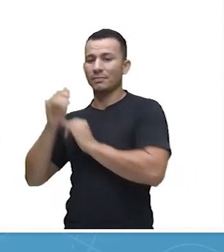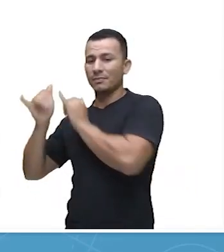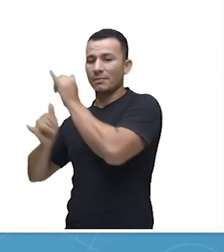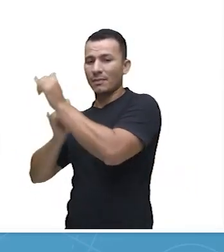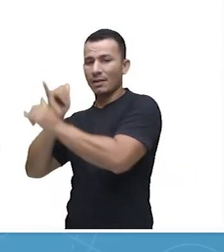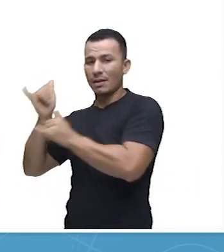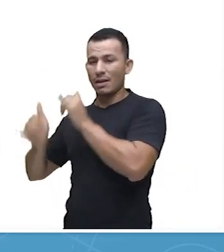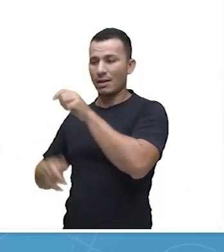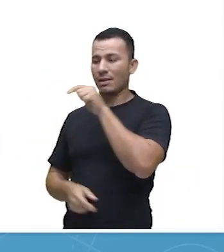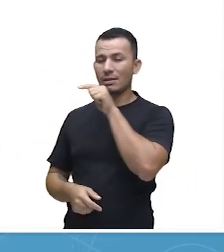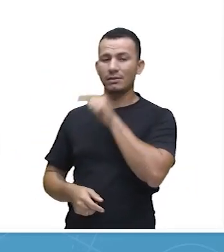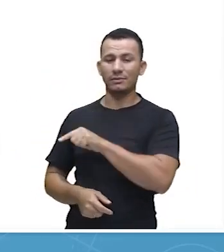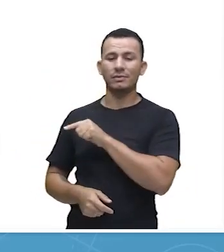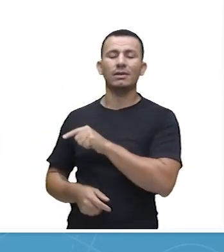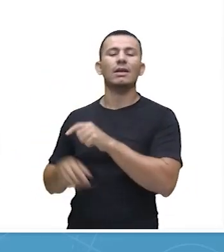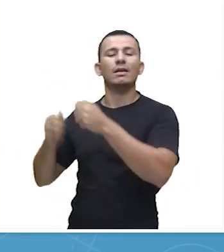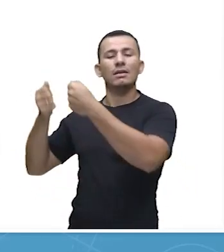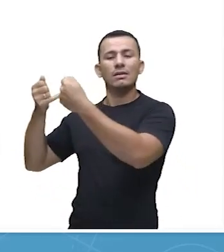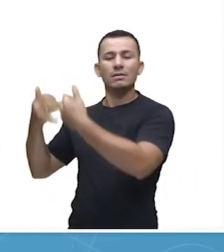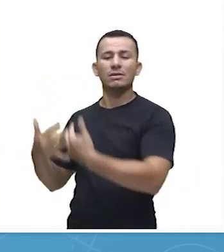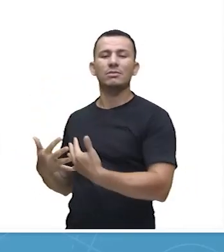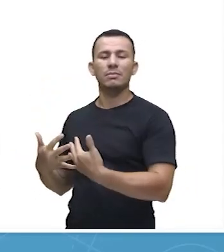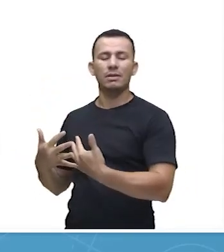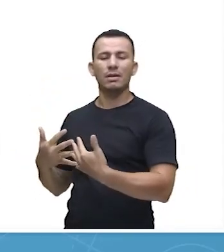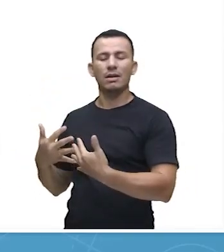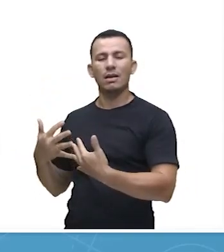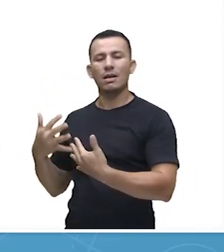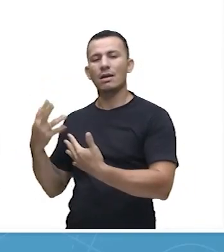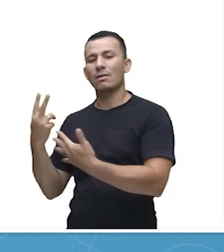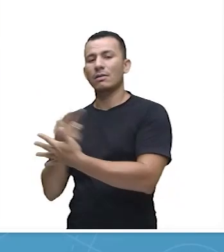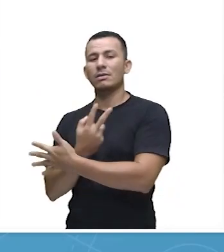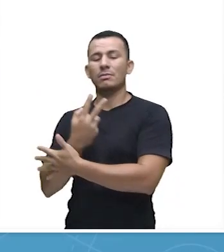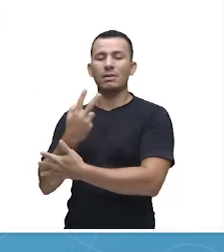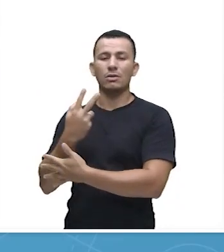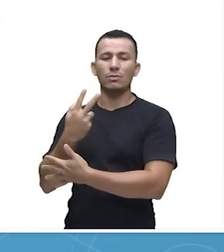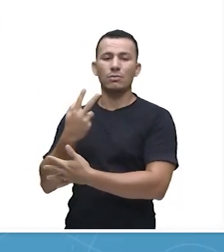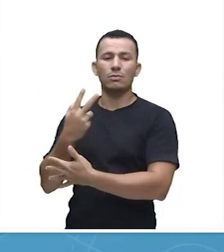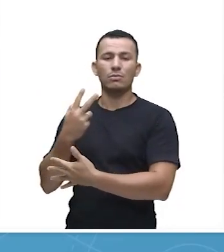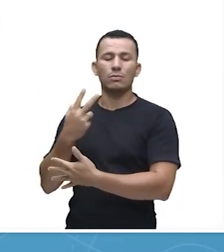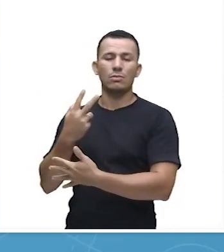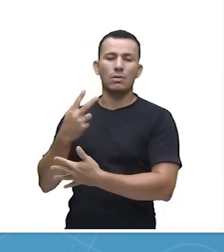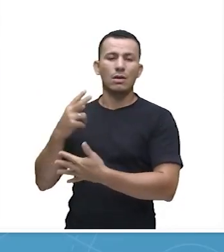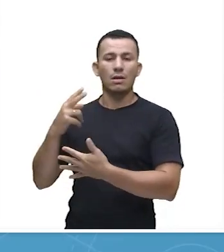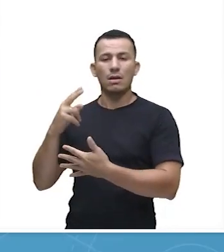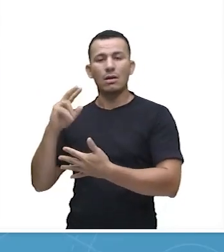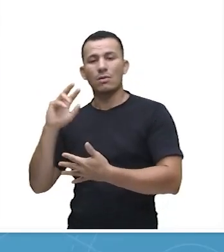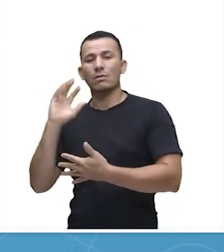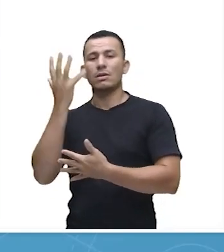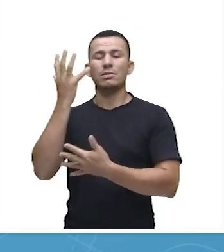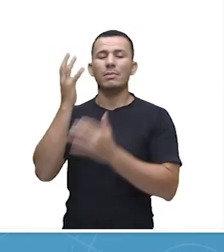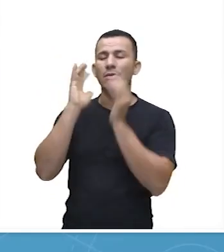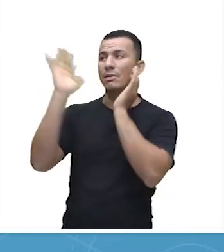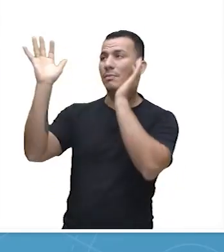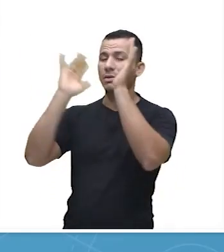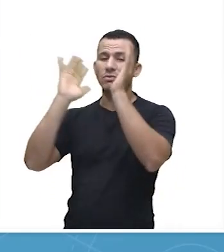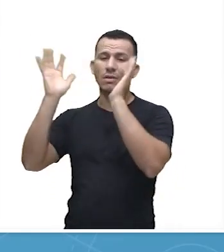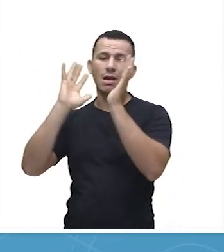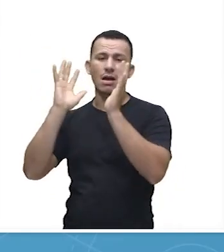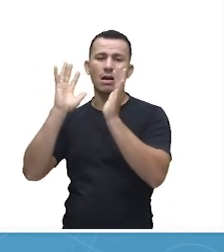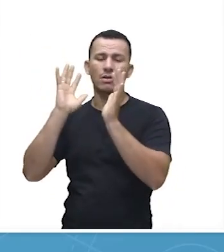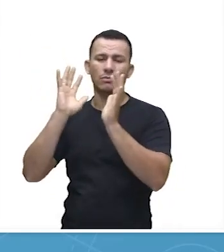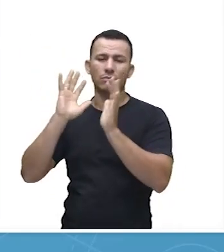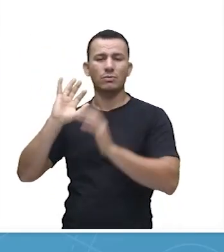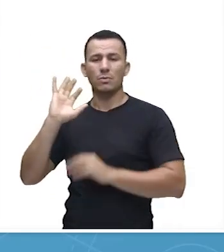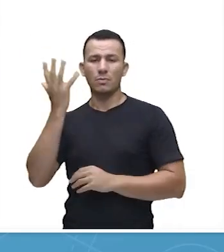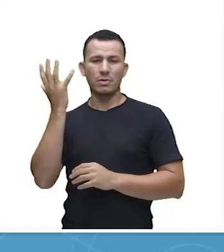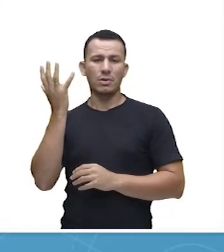calcar aí por explicar algo, um fenômeno natural não, um fenômeno fantástico que aconteceu, algo sem